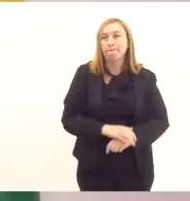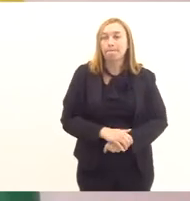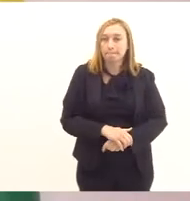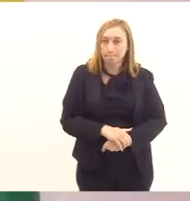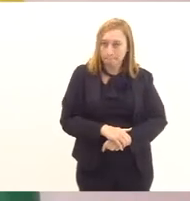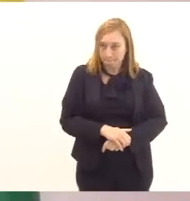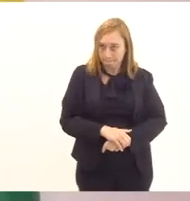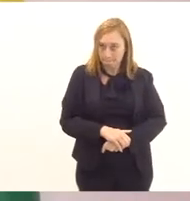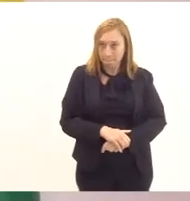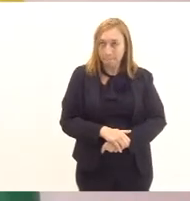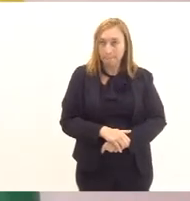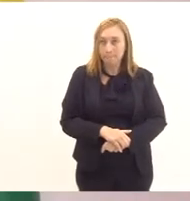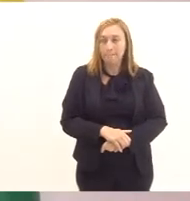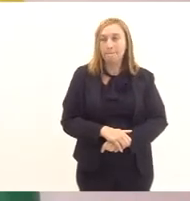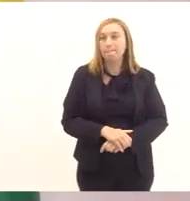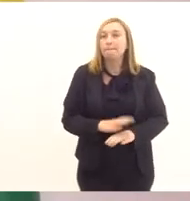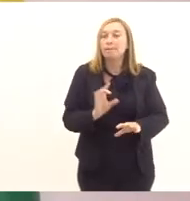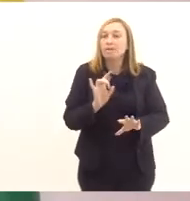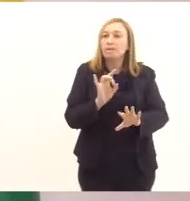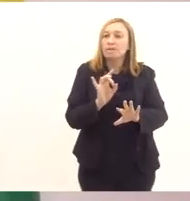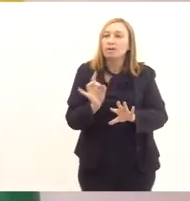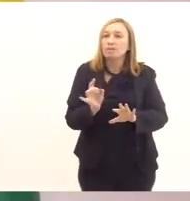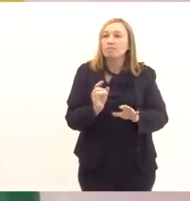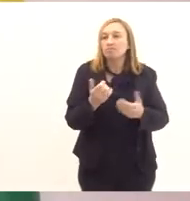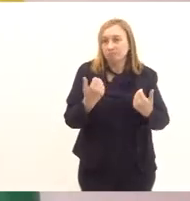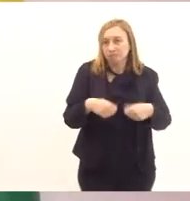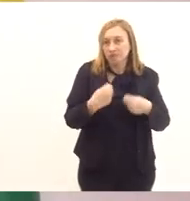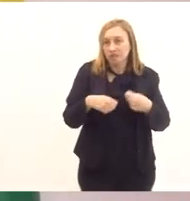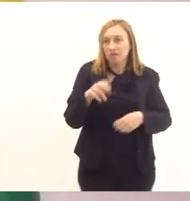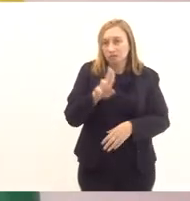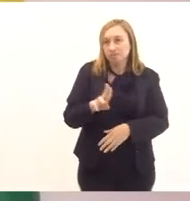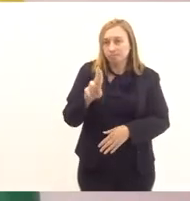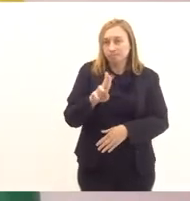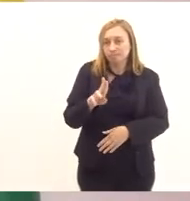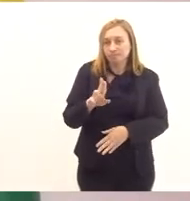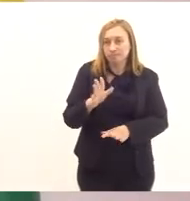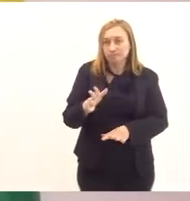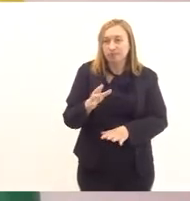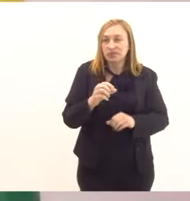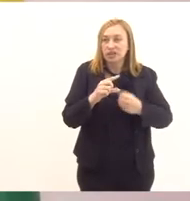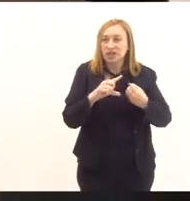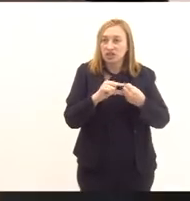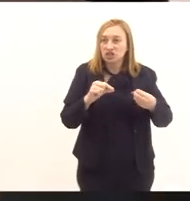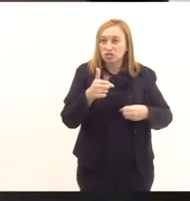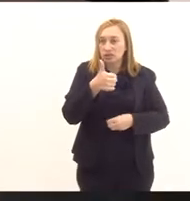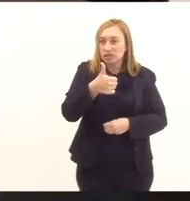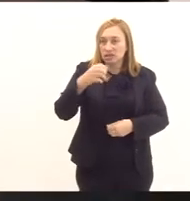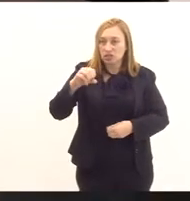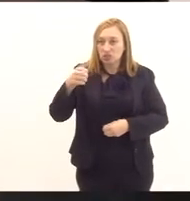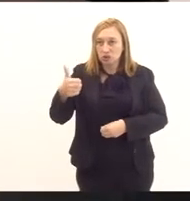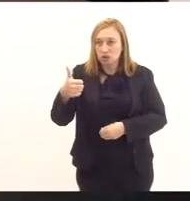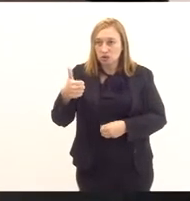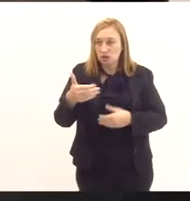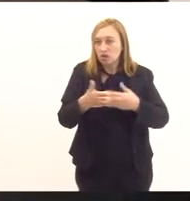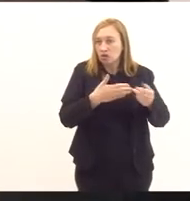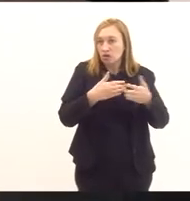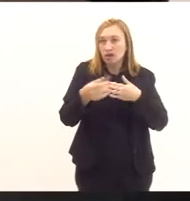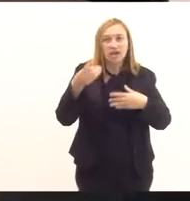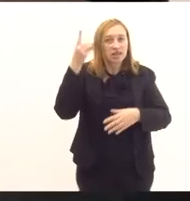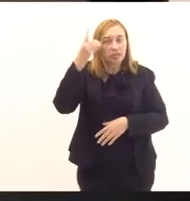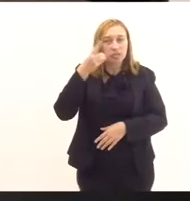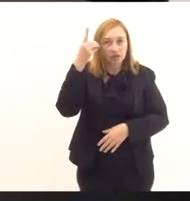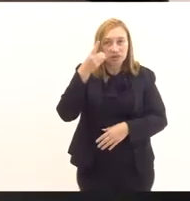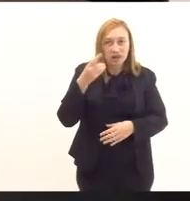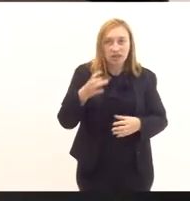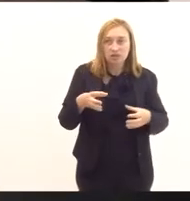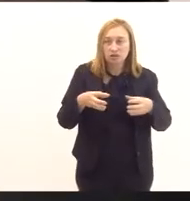no naufrágio dele para E se for necessário utilizar artigo 101 a qualquer Deputado ou